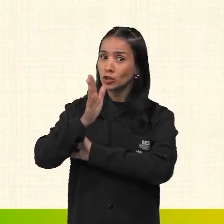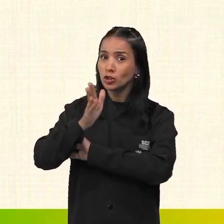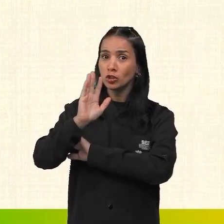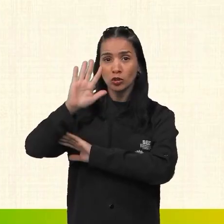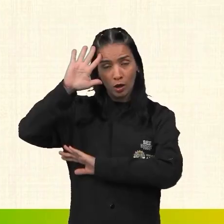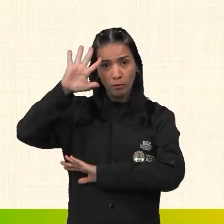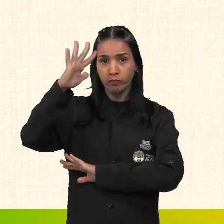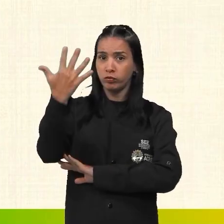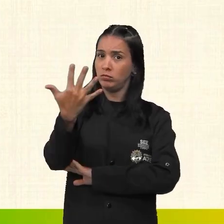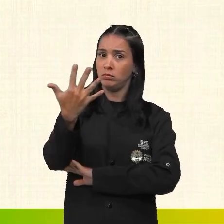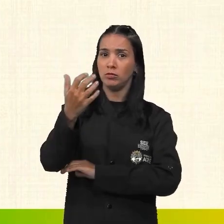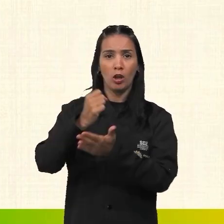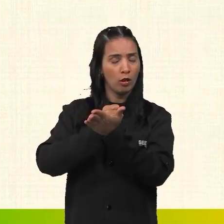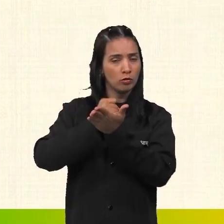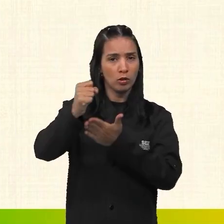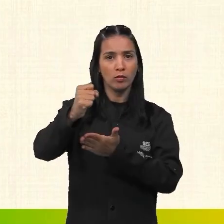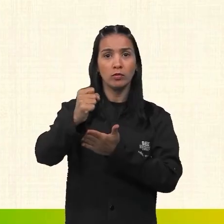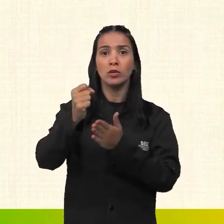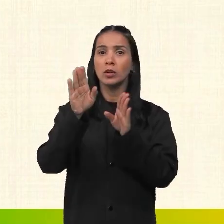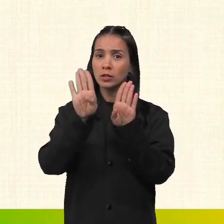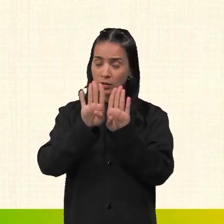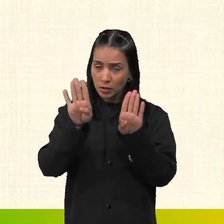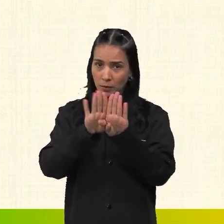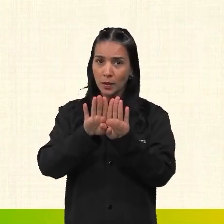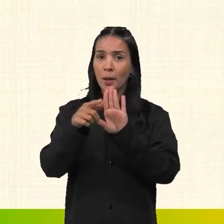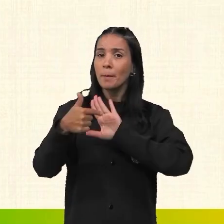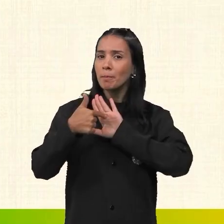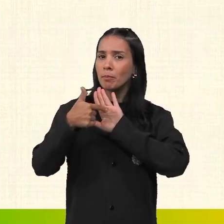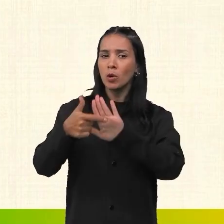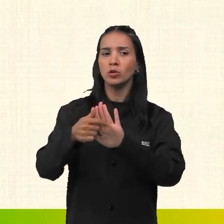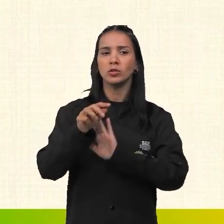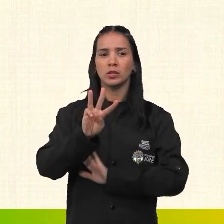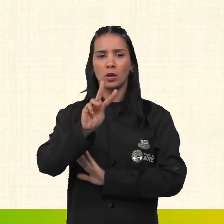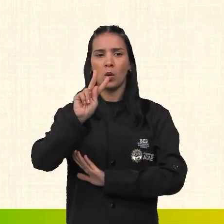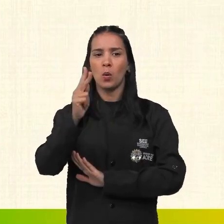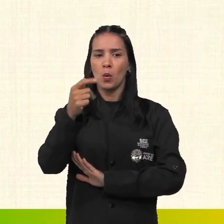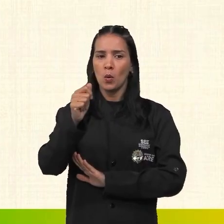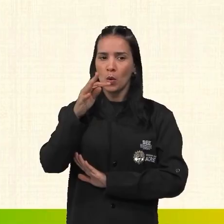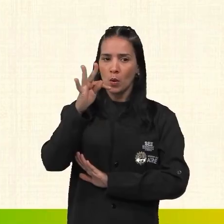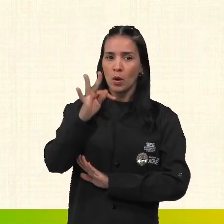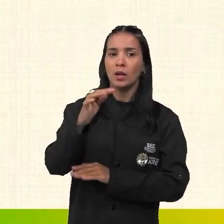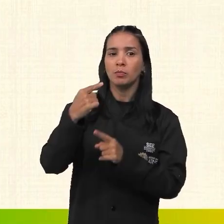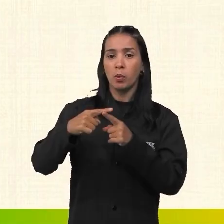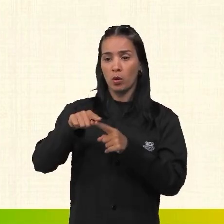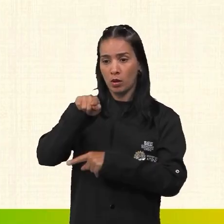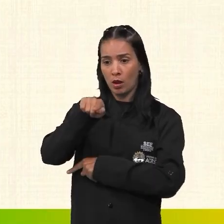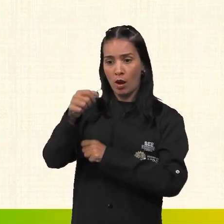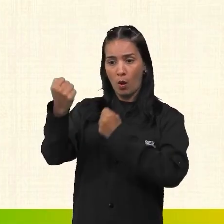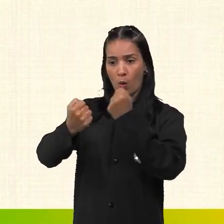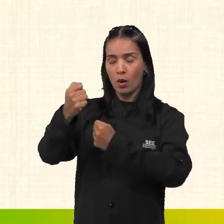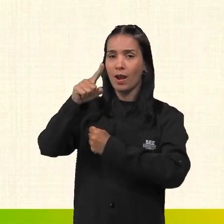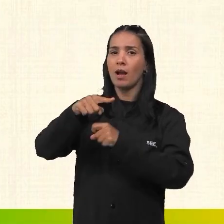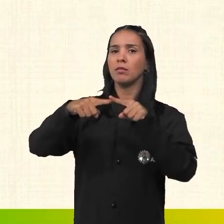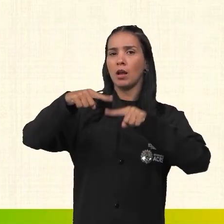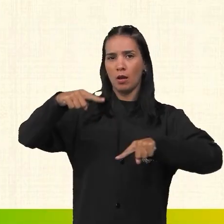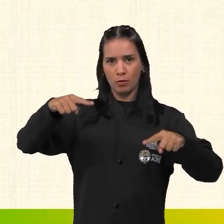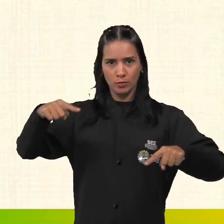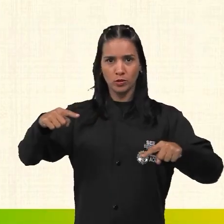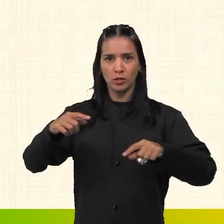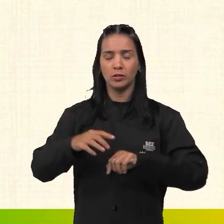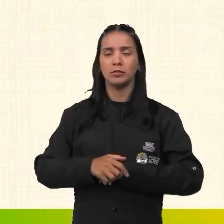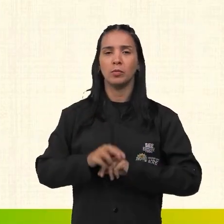já aconteceu, então eu também estou utilizando o what, até porque o carro também é um objeto, tudo bem?